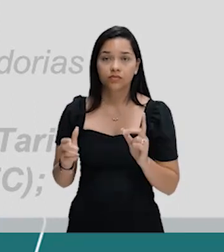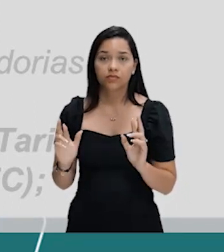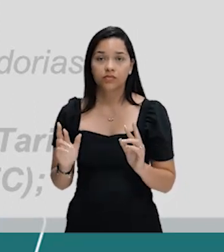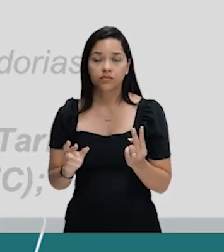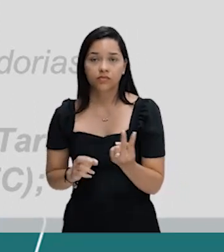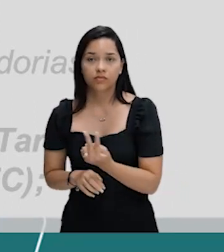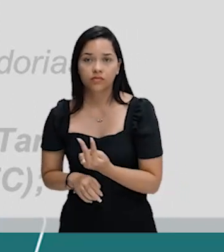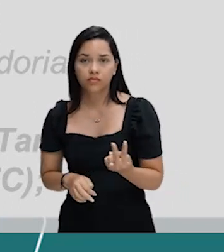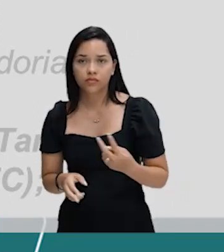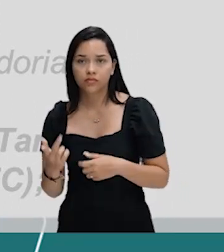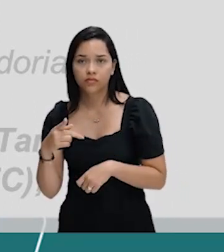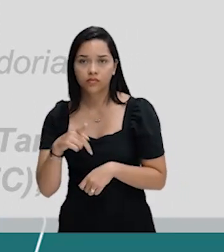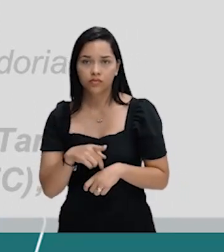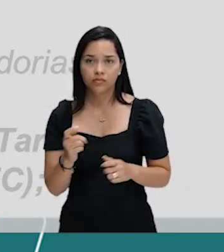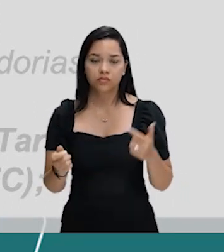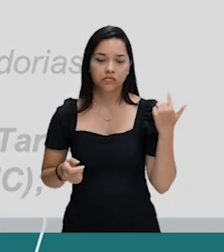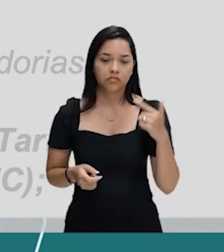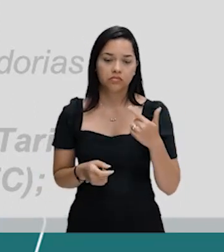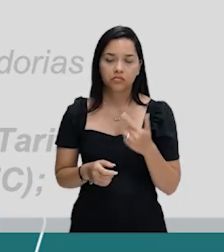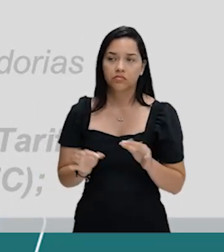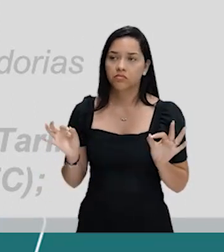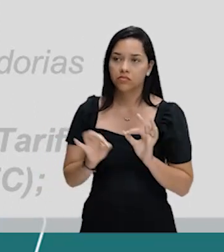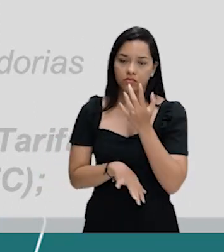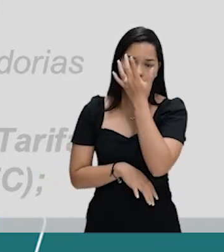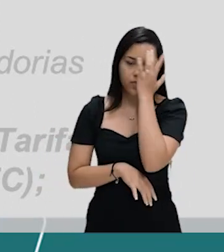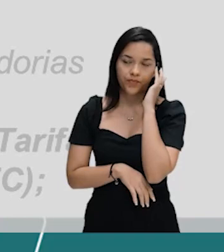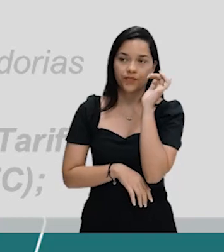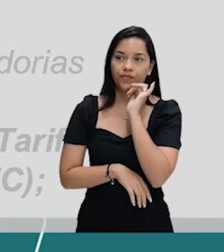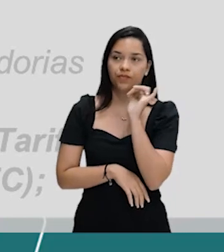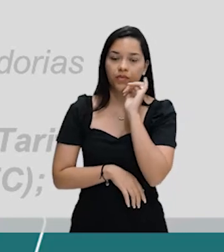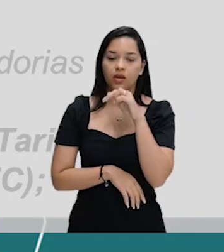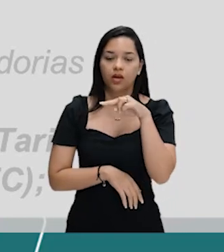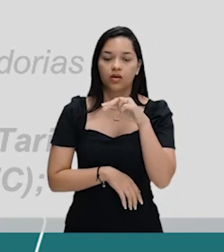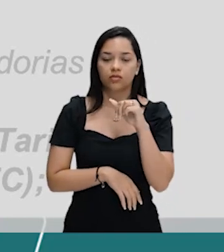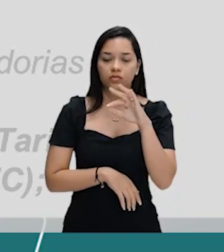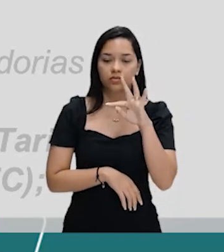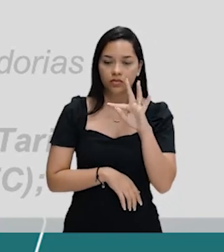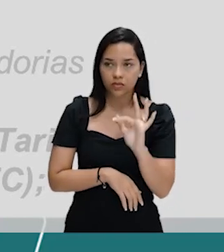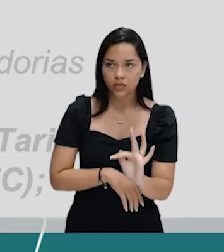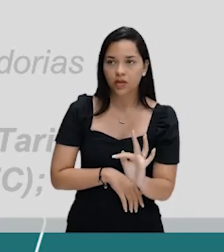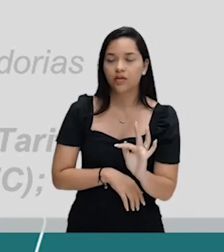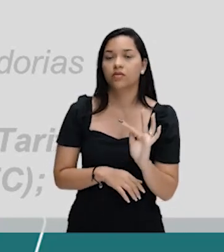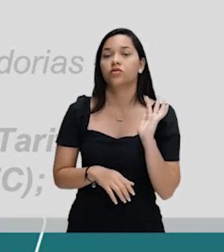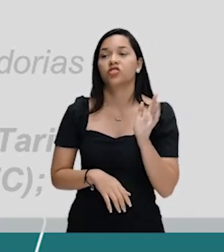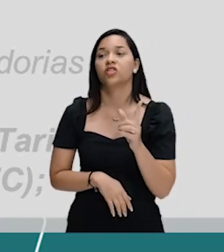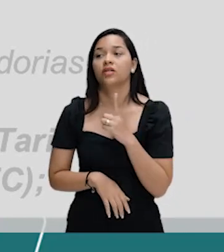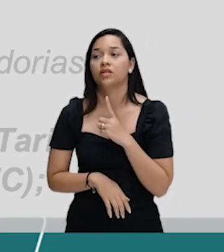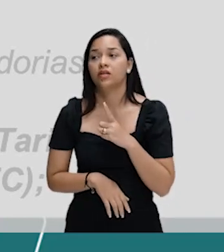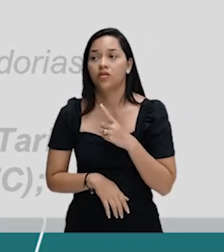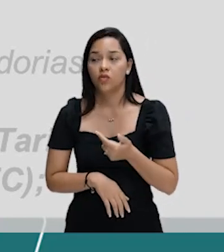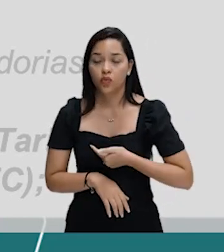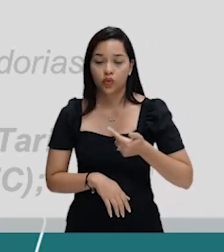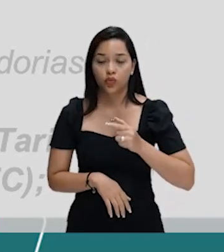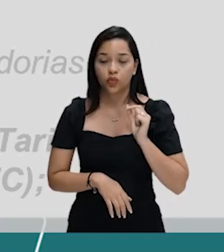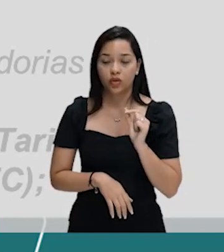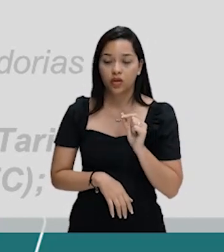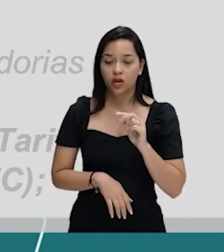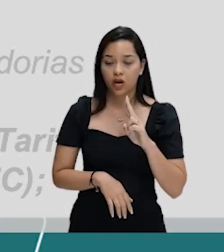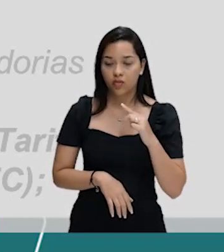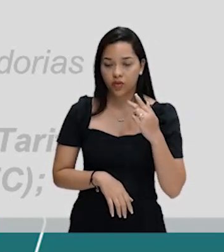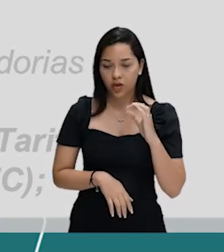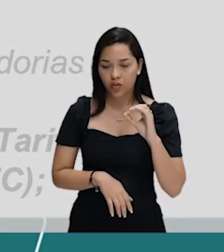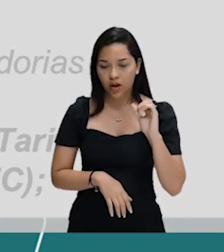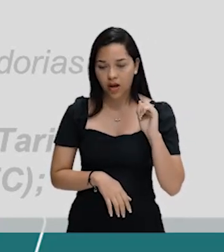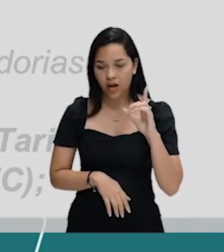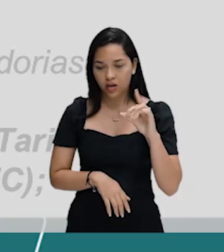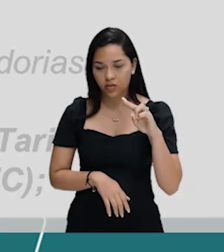esses países integrantes, ou seja, não há circulação de pessoas. Um exemplo é o NAFTA, tá certo? Nós já temos no segundo plano a União Aduaneira.